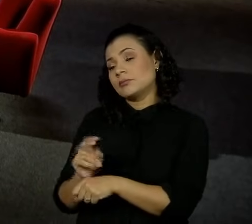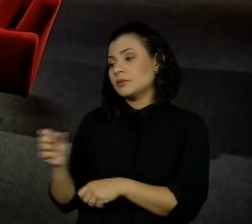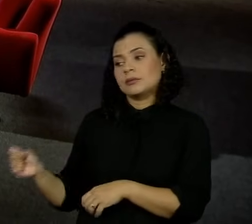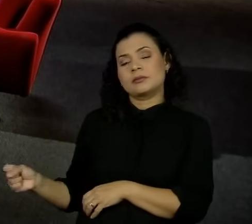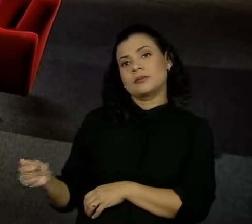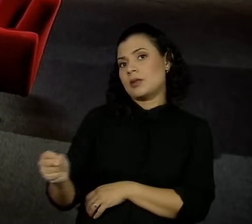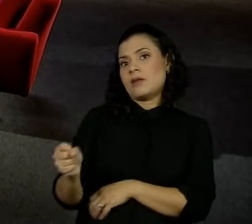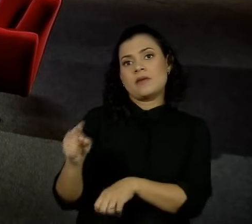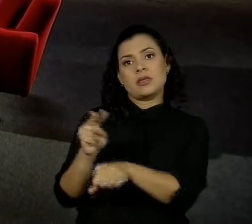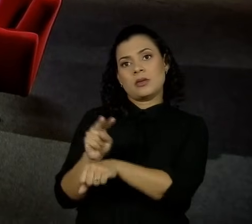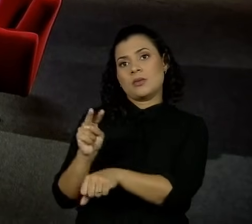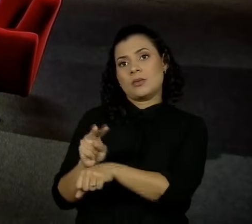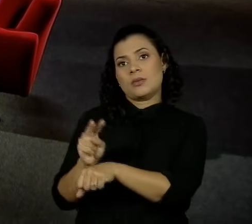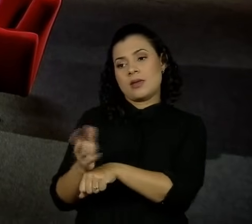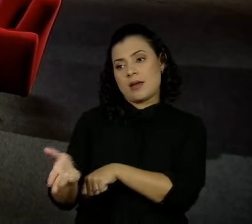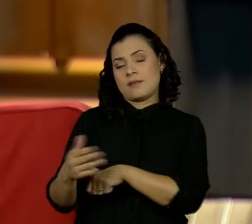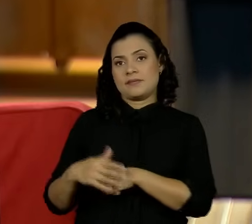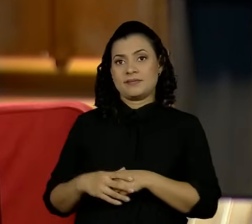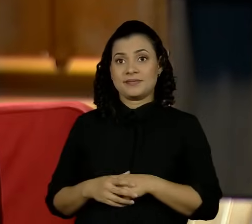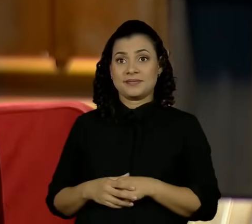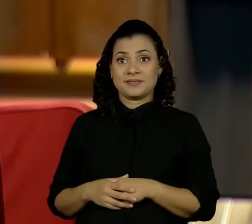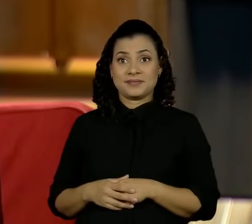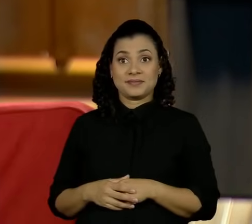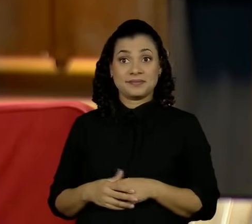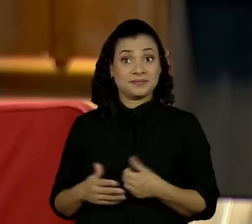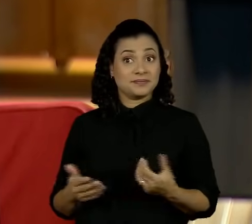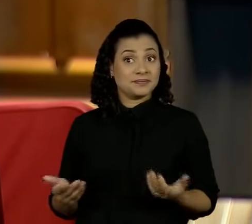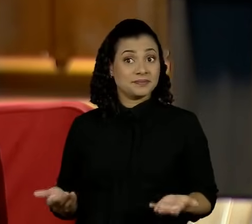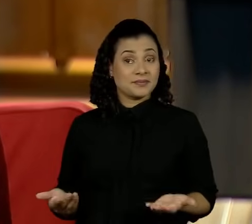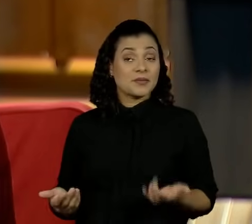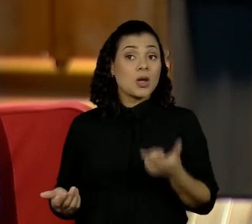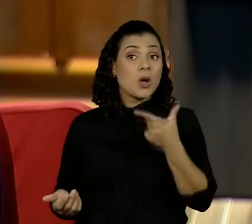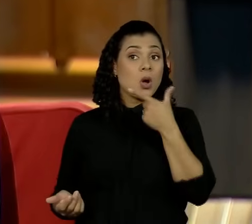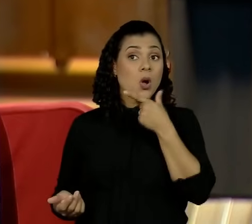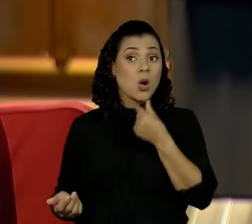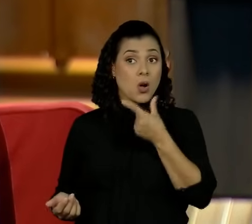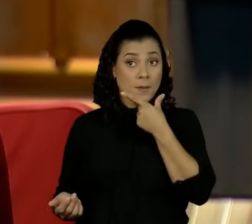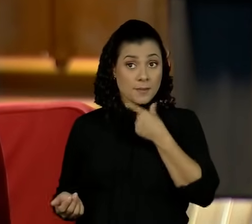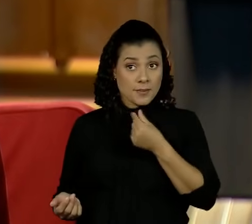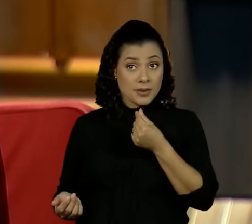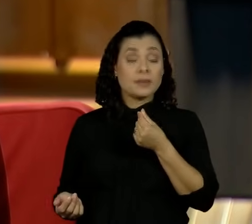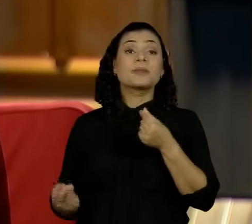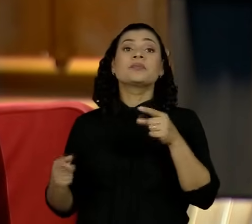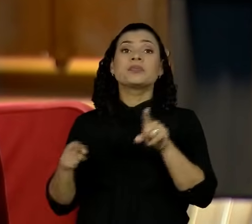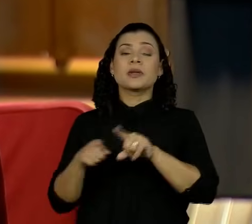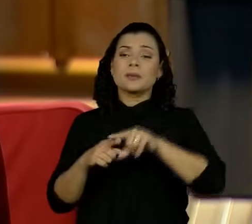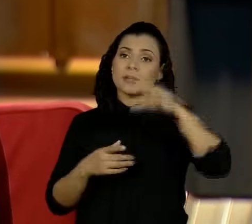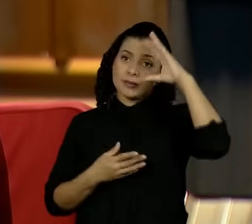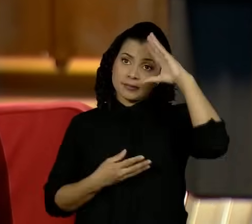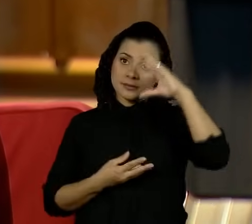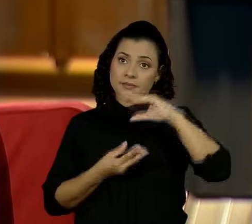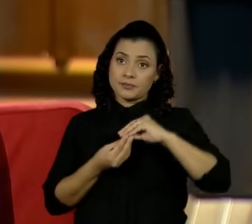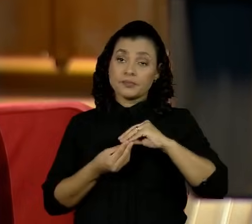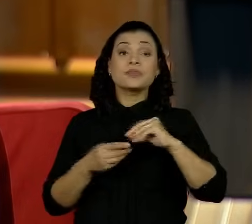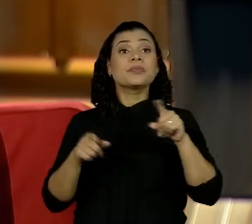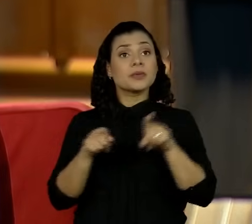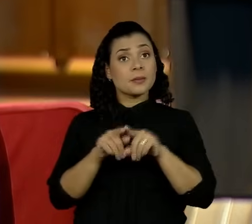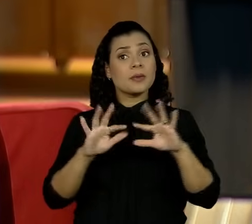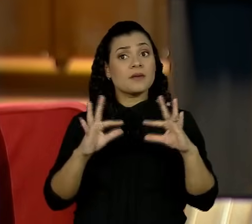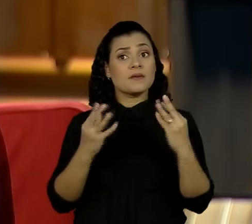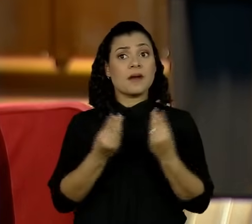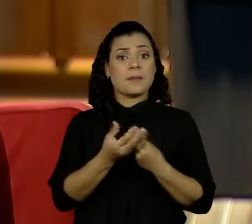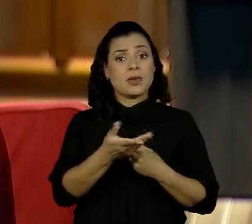colocada como para ser a cuidadora. O homem, por si só, também devia entender que ele também faz parte dessa